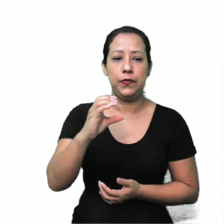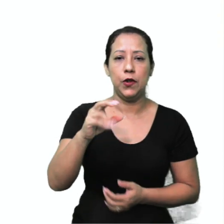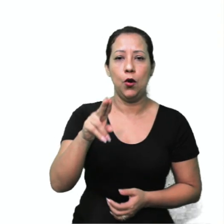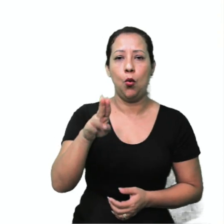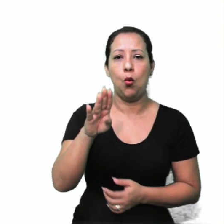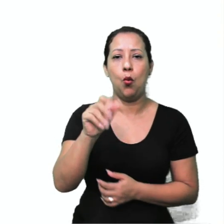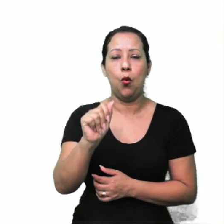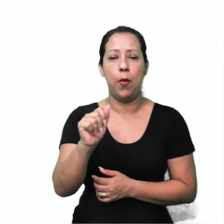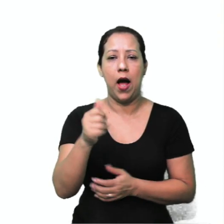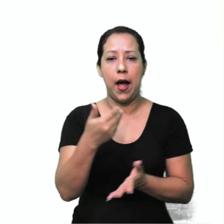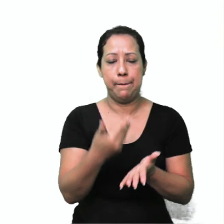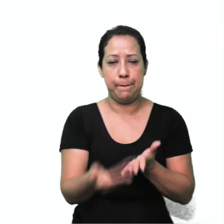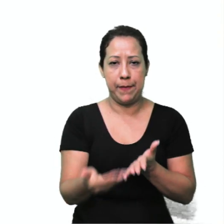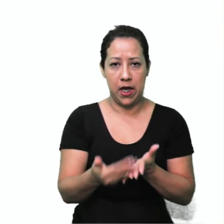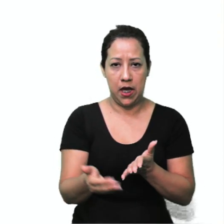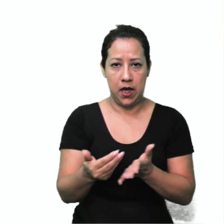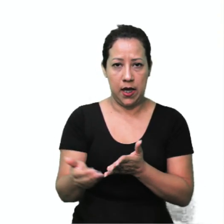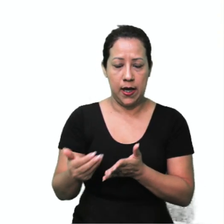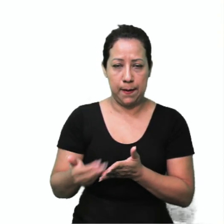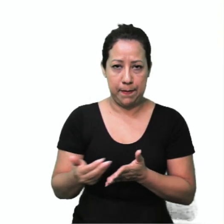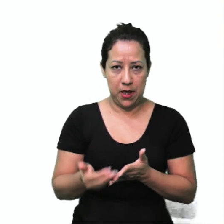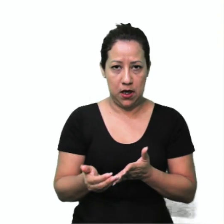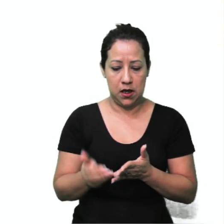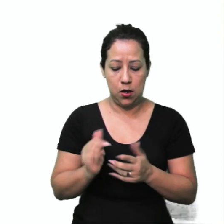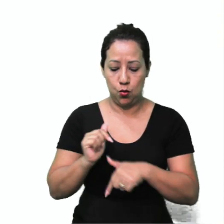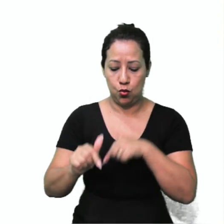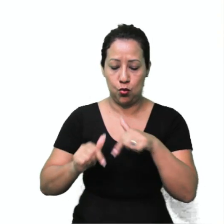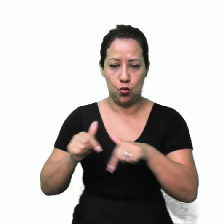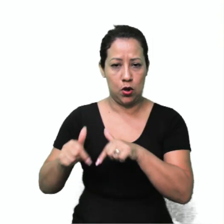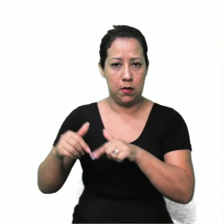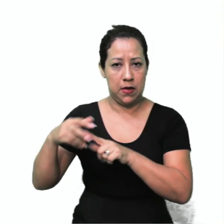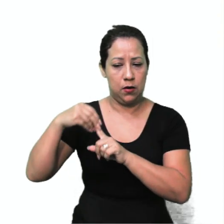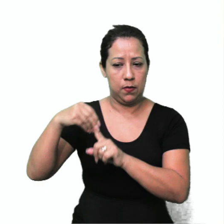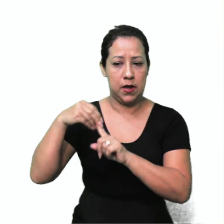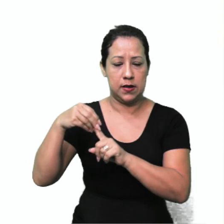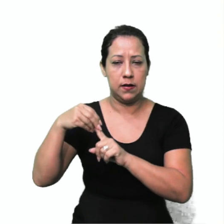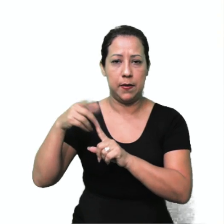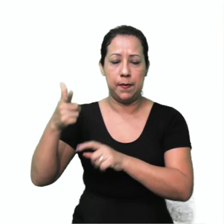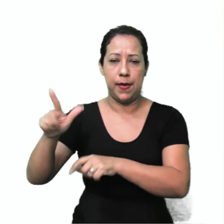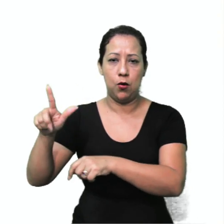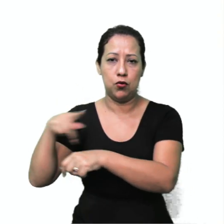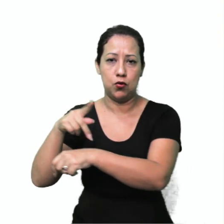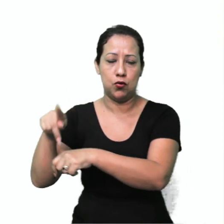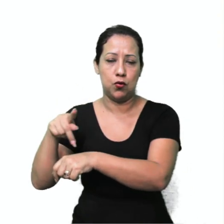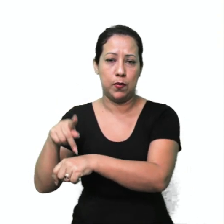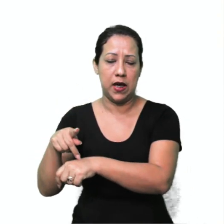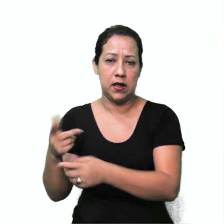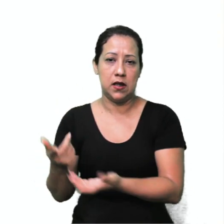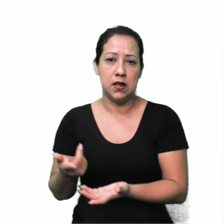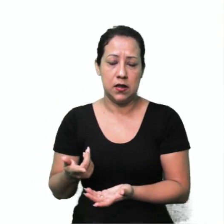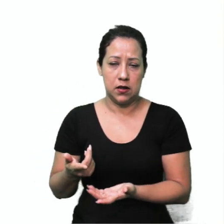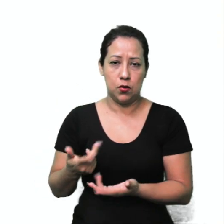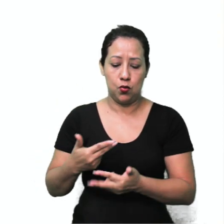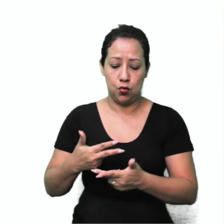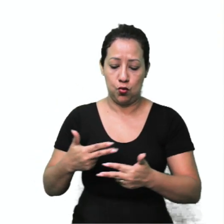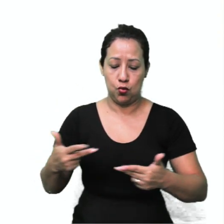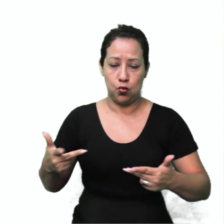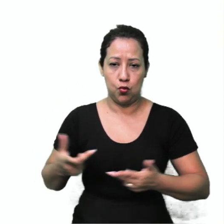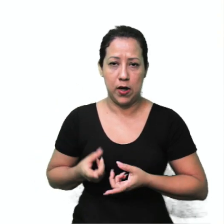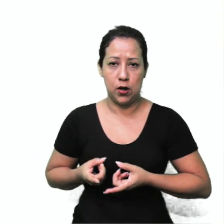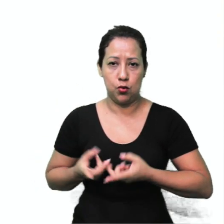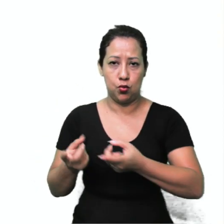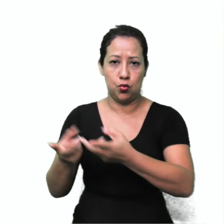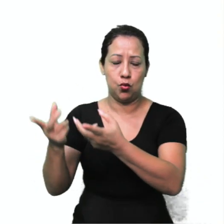Cuba perdeu o mercado preferencial para os países sociais de seus produtos de exportação, como açúcar e